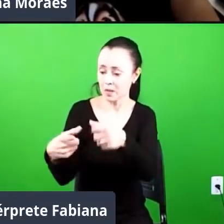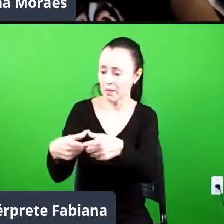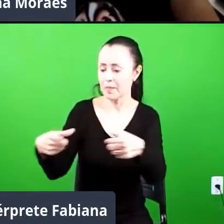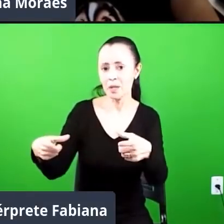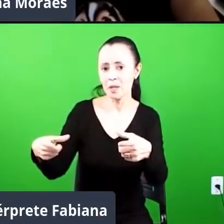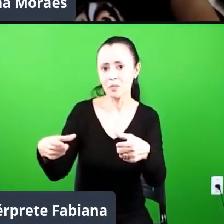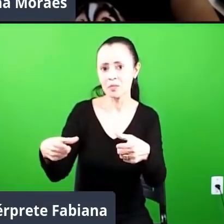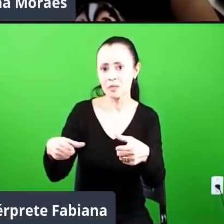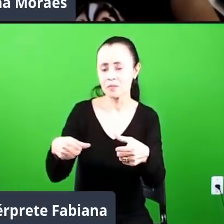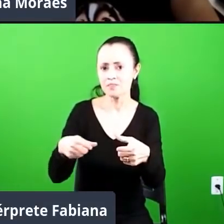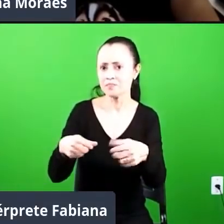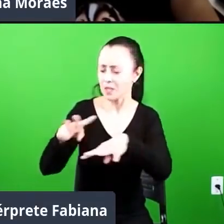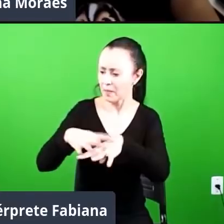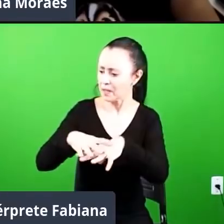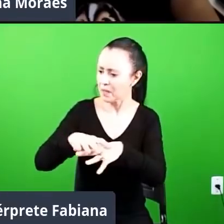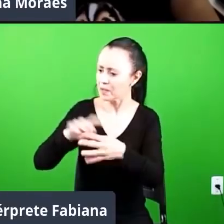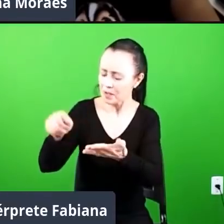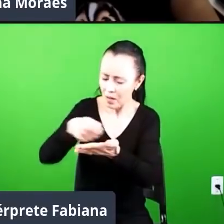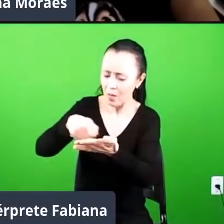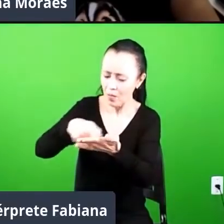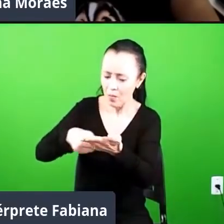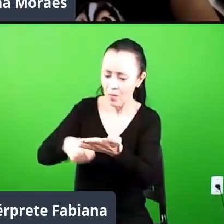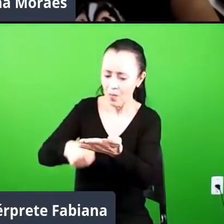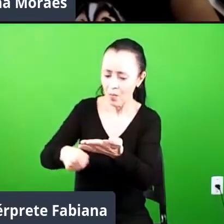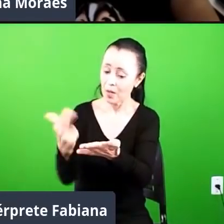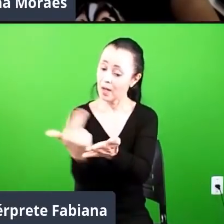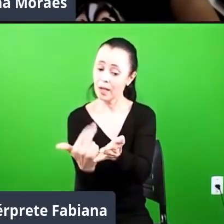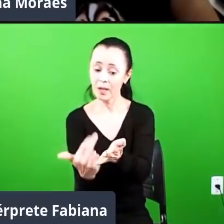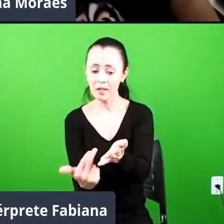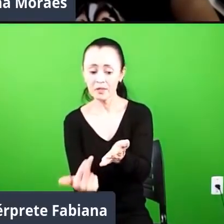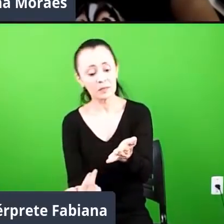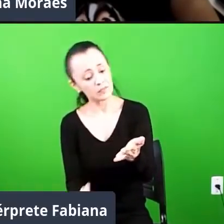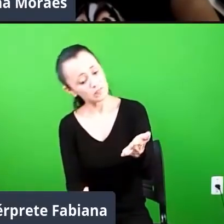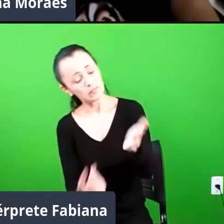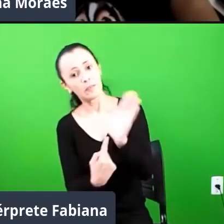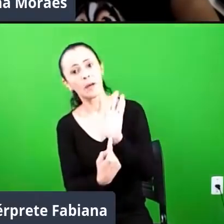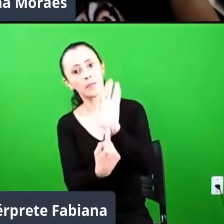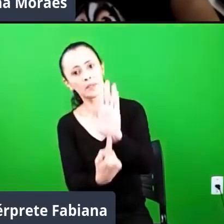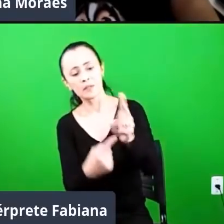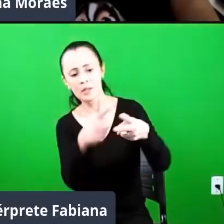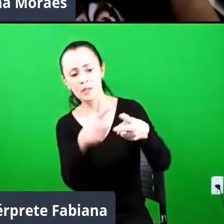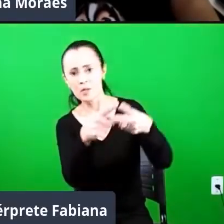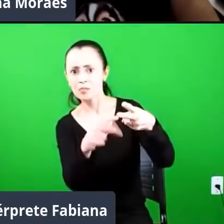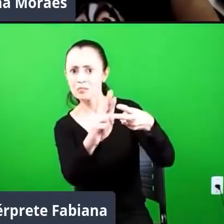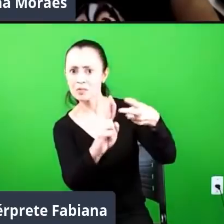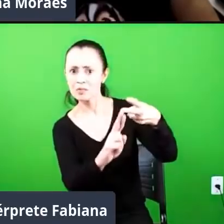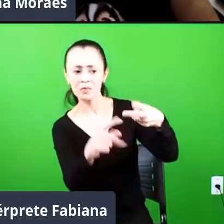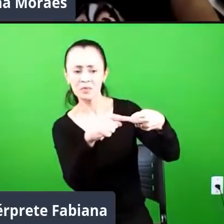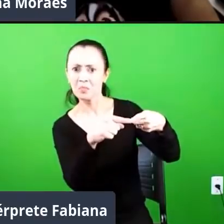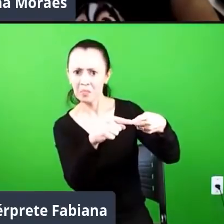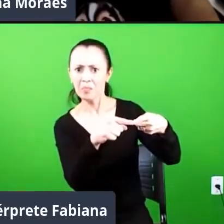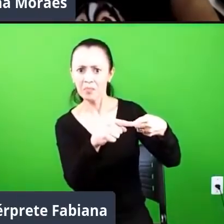as operações também por meio de desenhos, apresentando, portanto, duas resoluções para uma mesma questão.